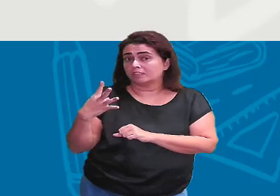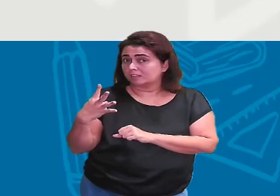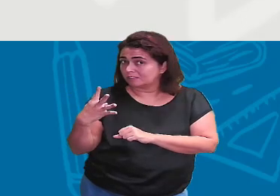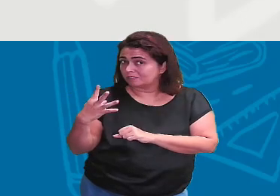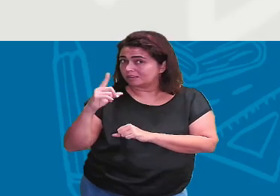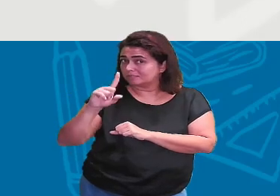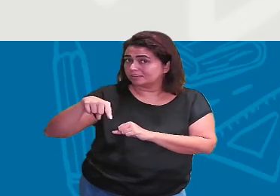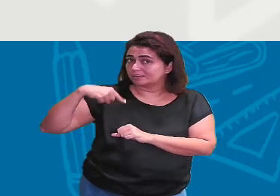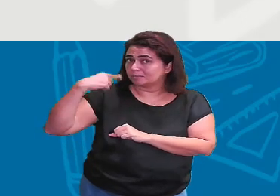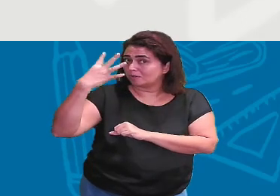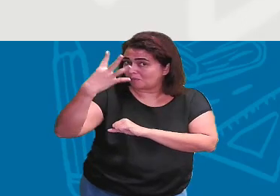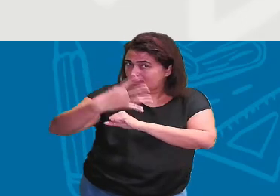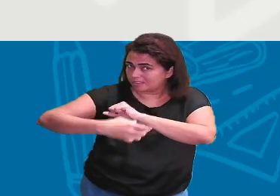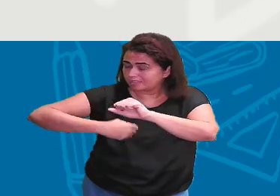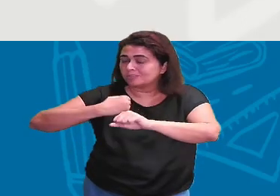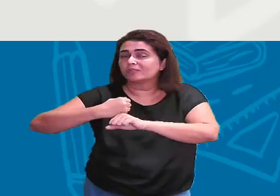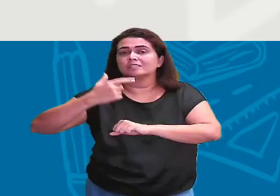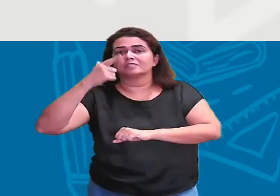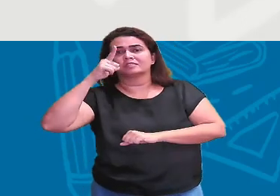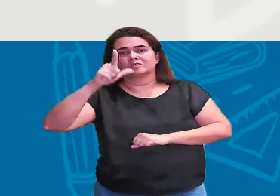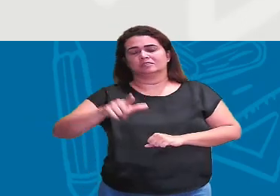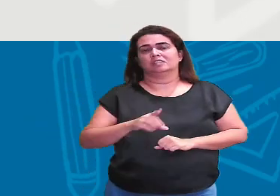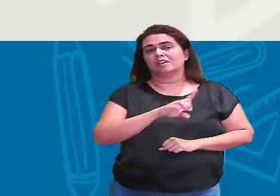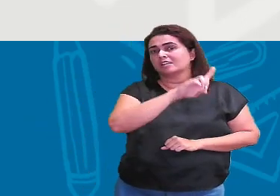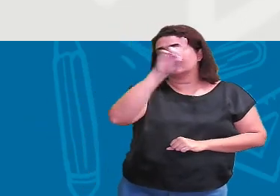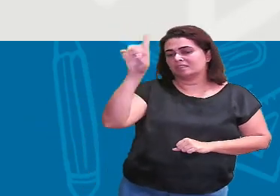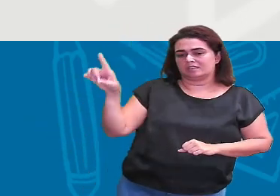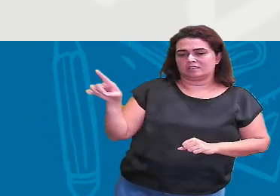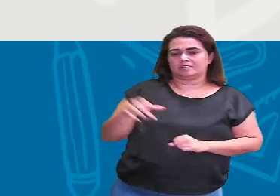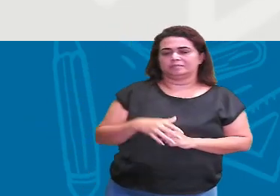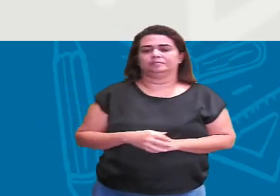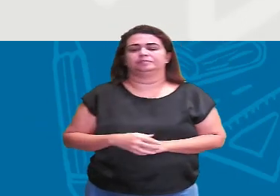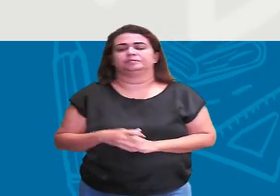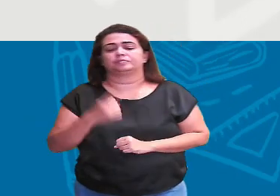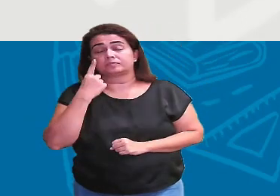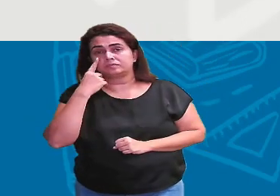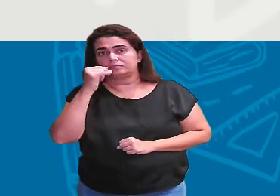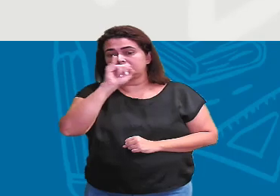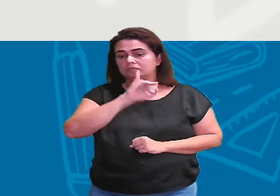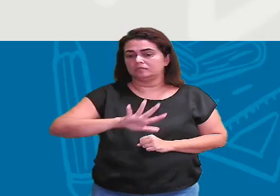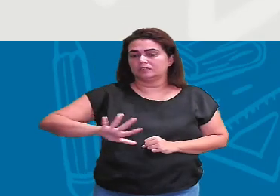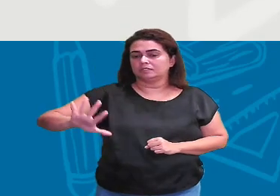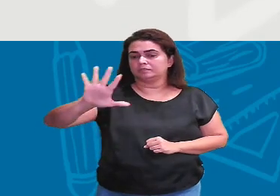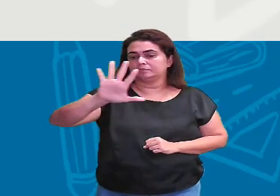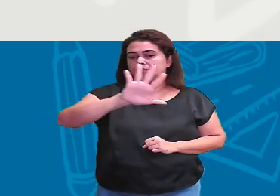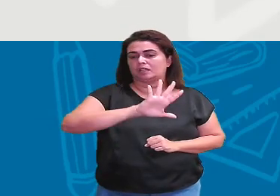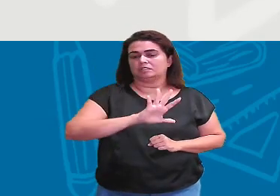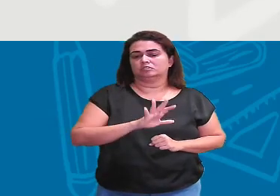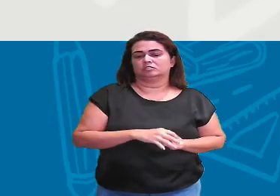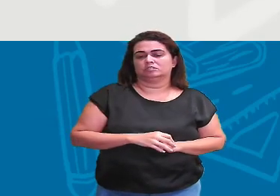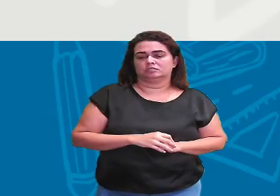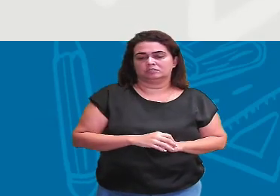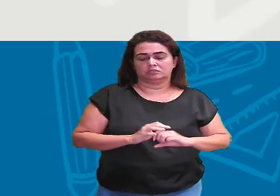E aqui nós temos um belo esquema, né, onde a gente pode ver A Terra ela gira no